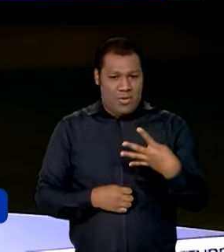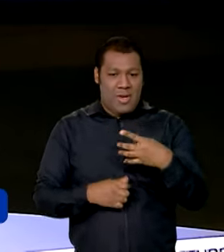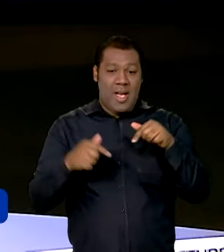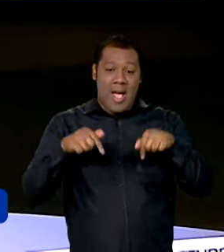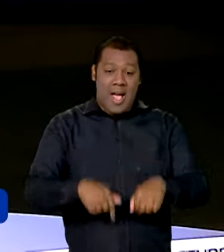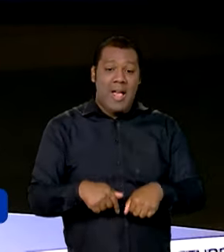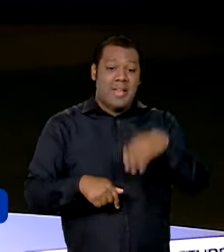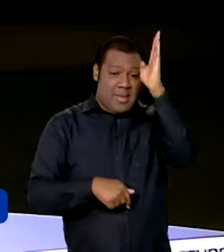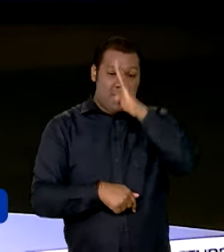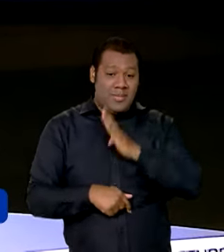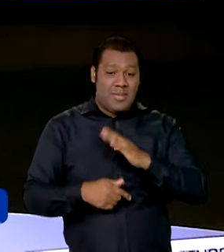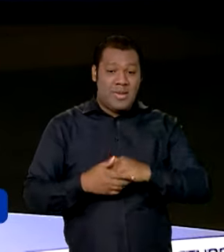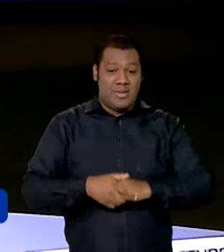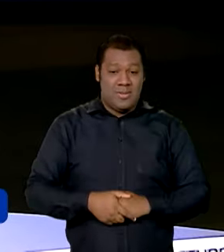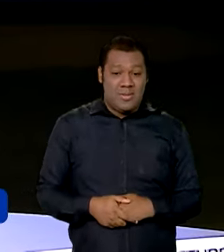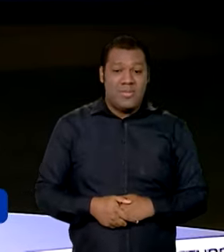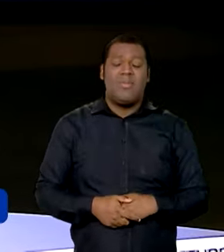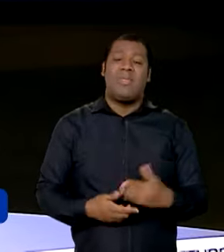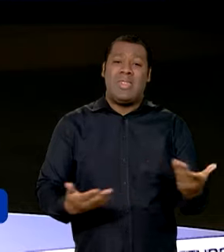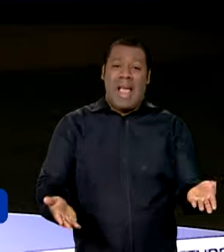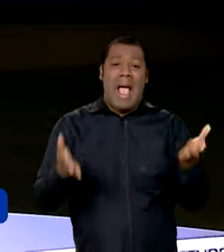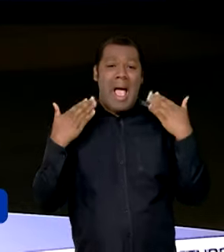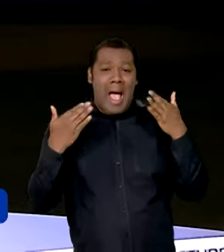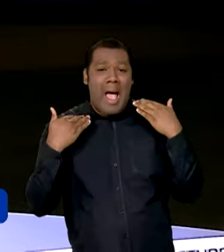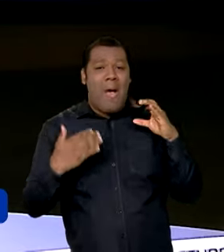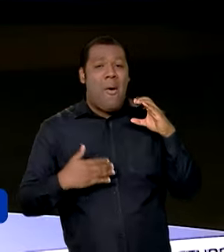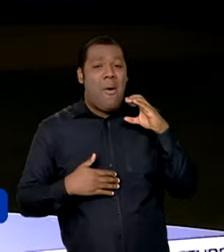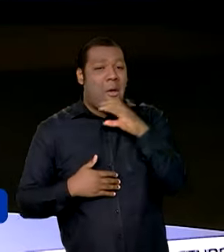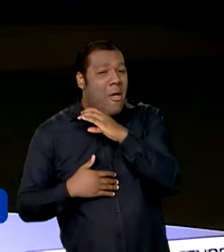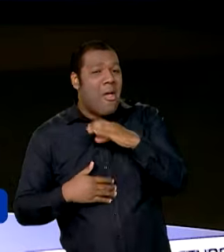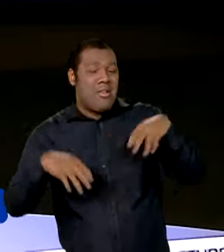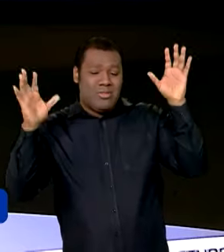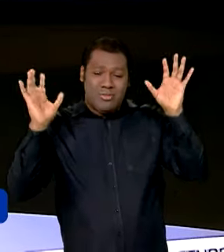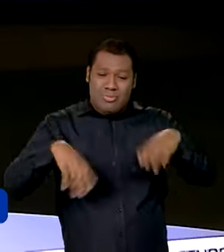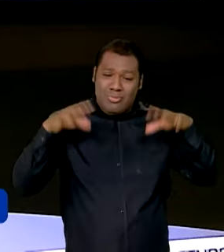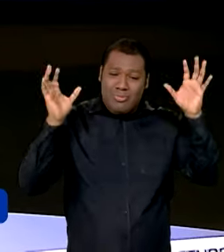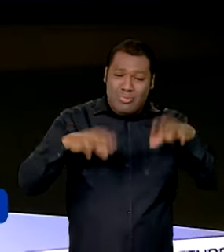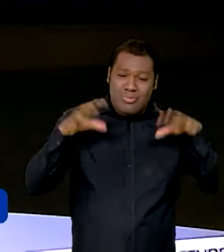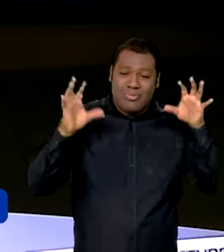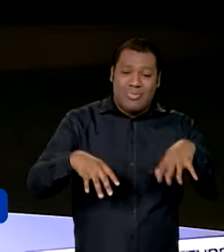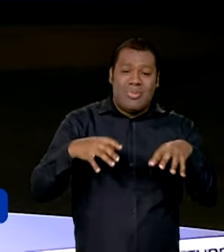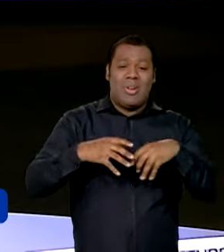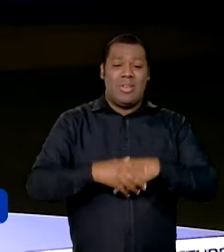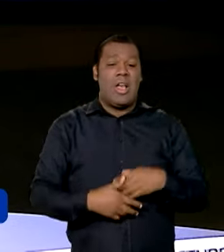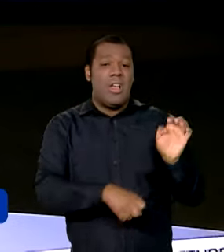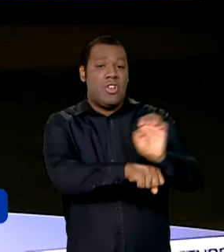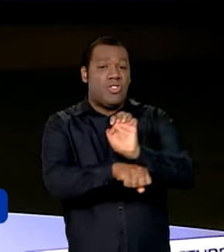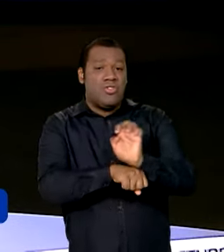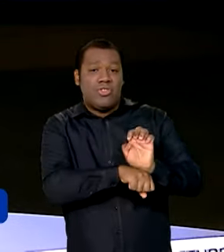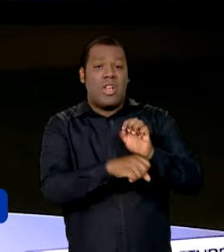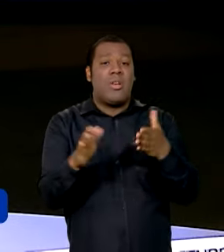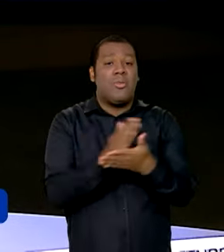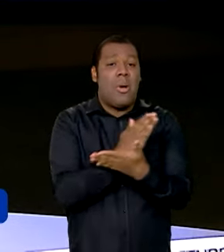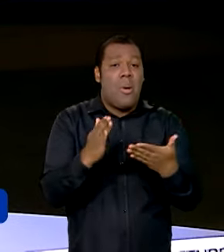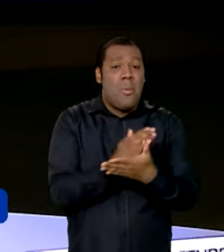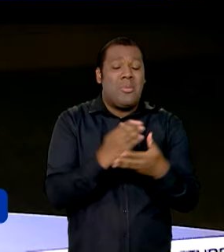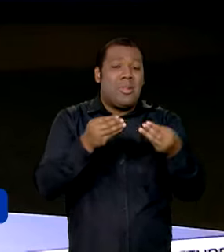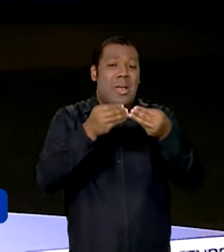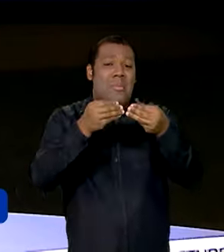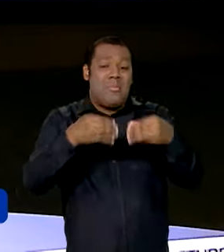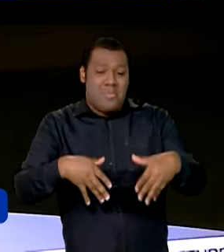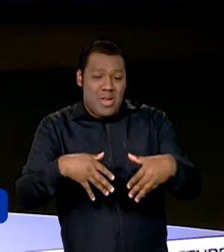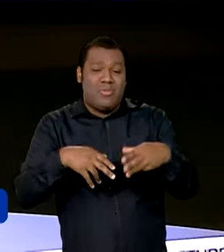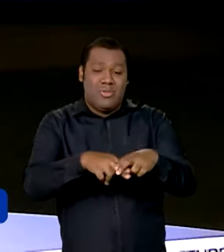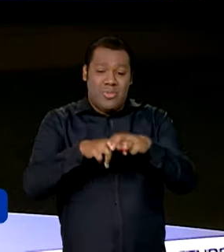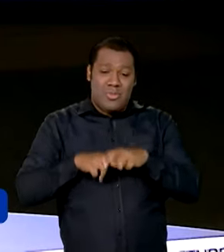Brasil Ministro que a gente tem seca a gente tem cheia chuvas nesse momento alguns estados estão sofrendo aí as consequências da